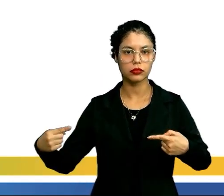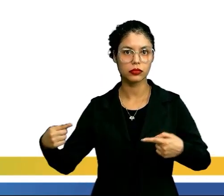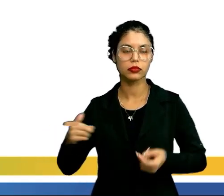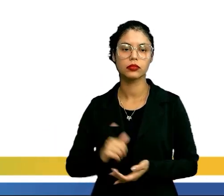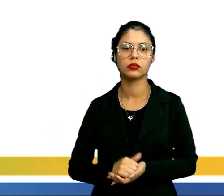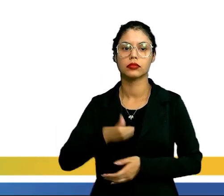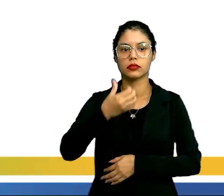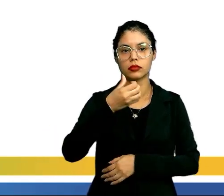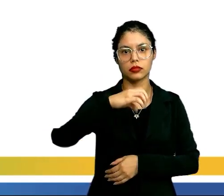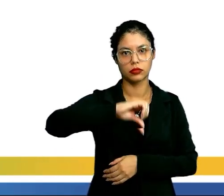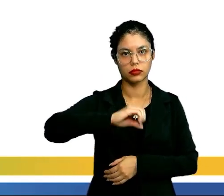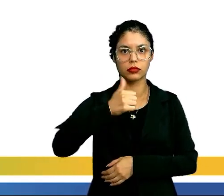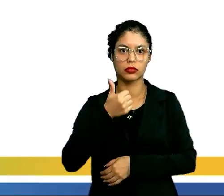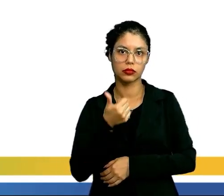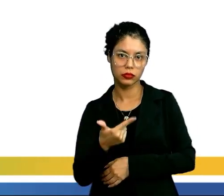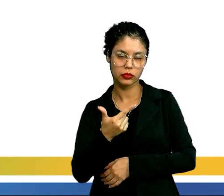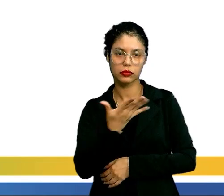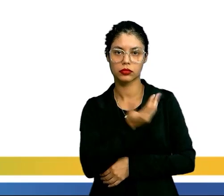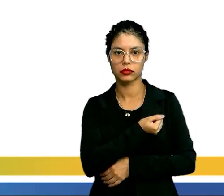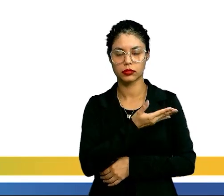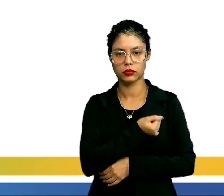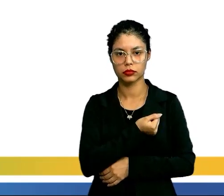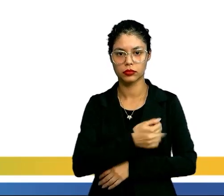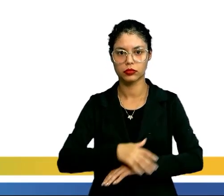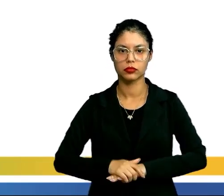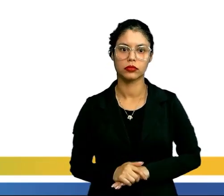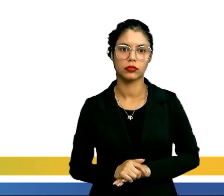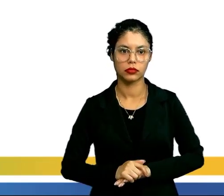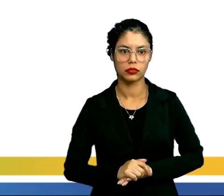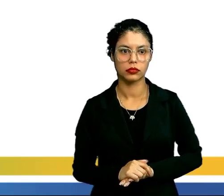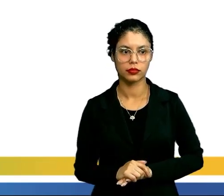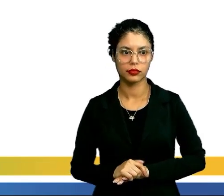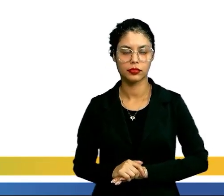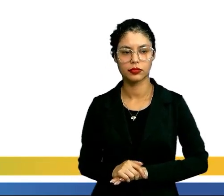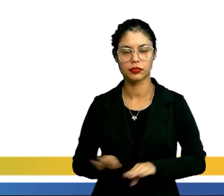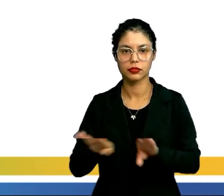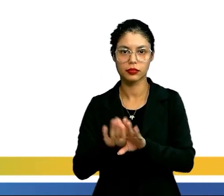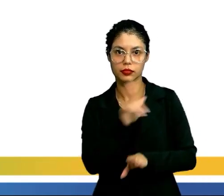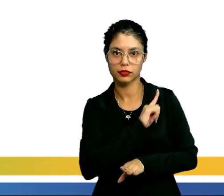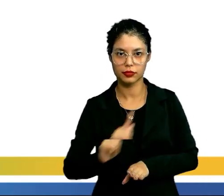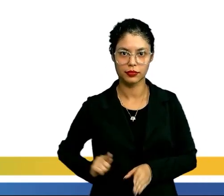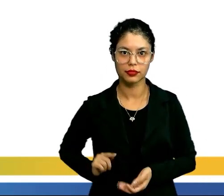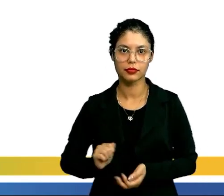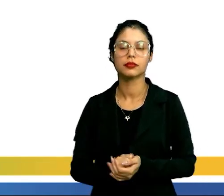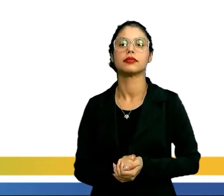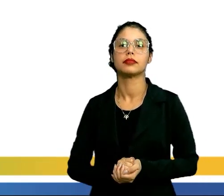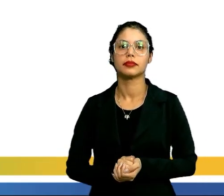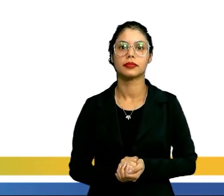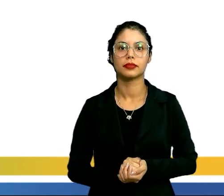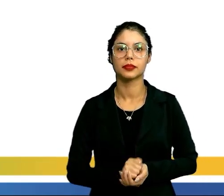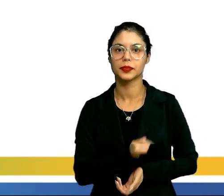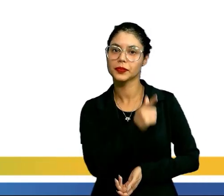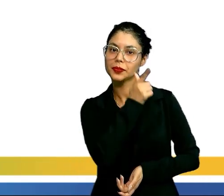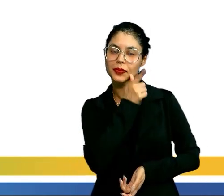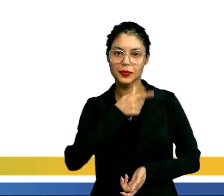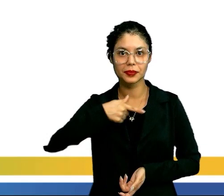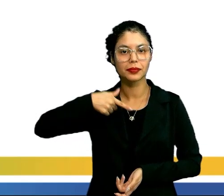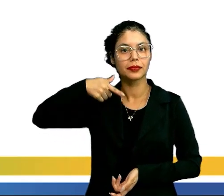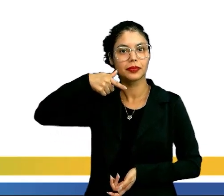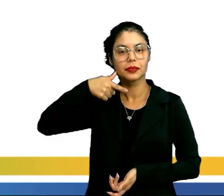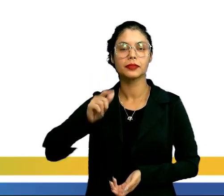Prova Enem, disponibilizado esse material pelo governo do estado do Acre, na pessoa do nosso governador Gladson